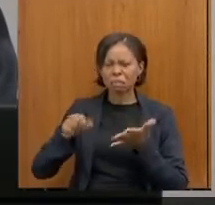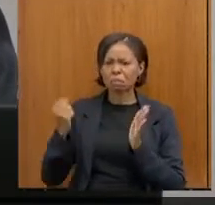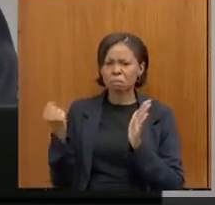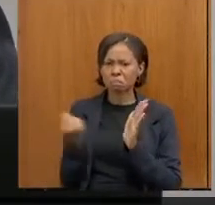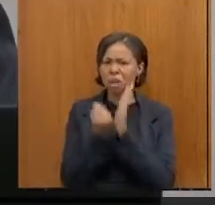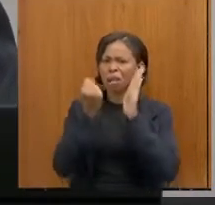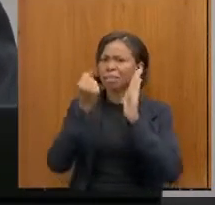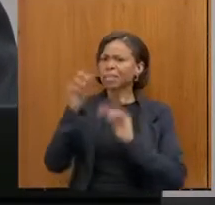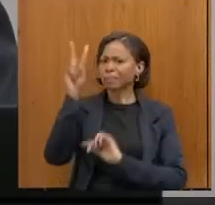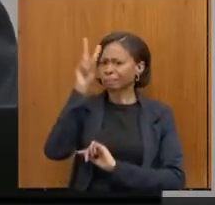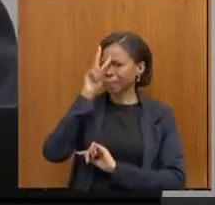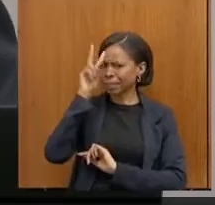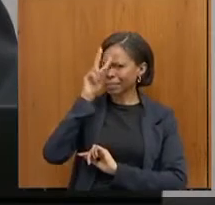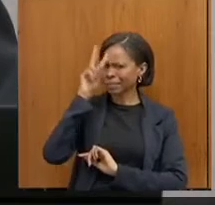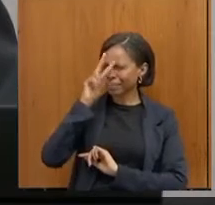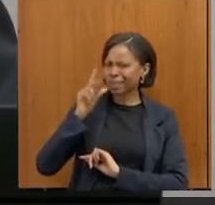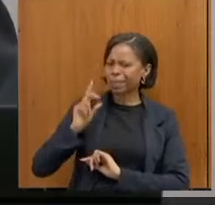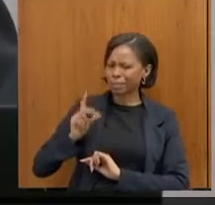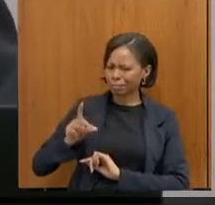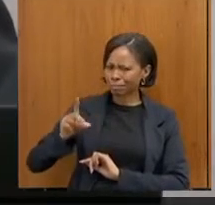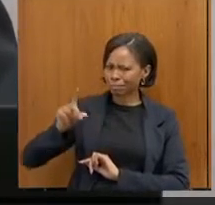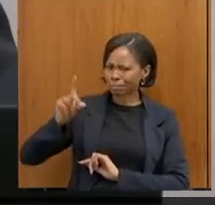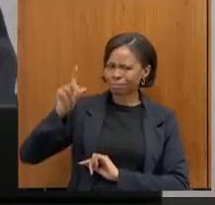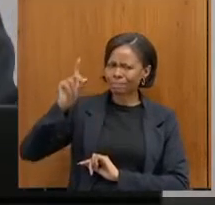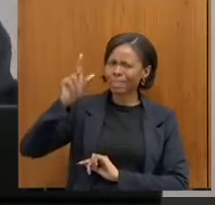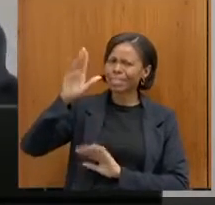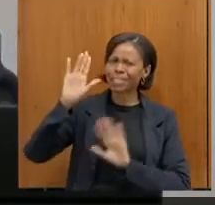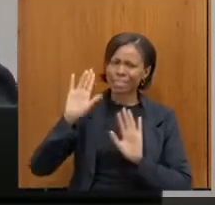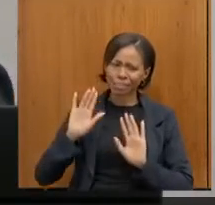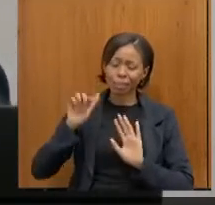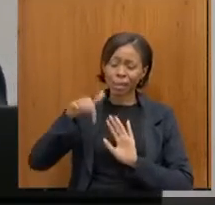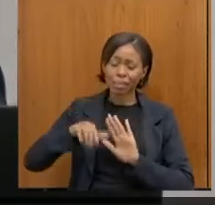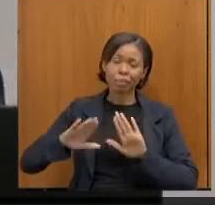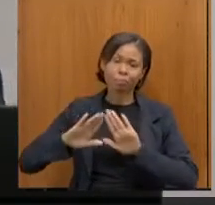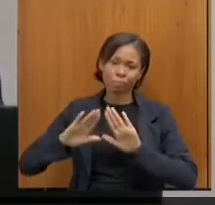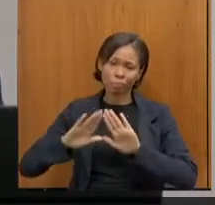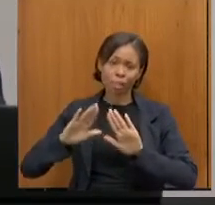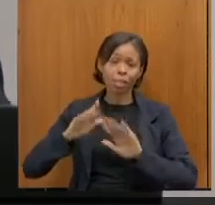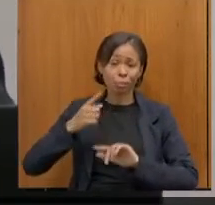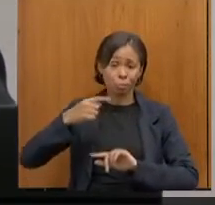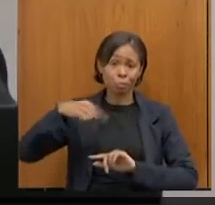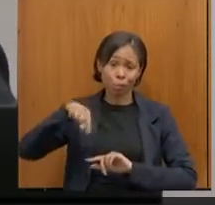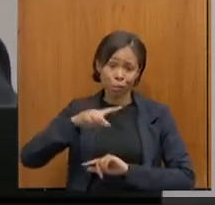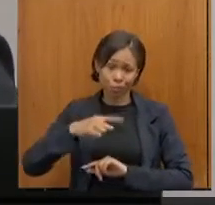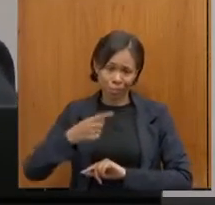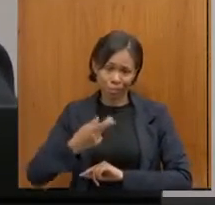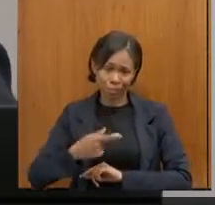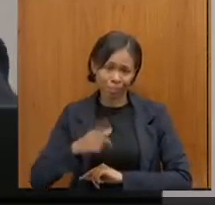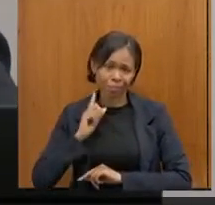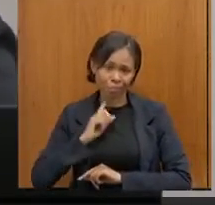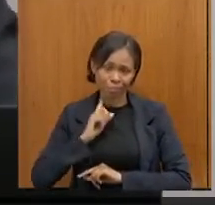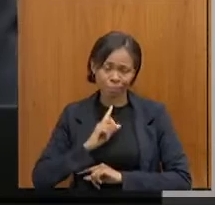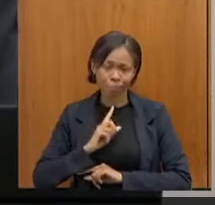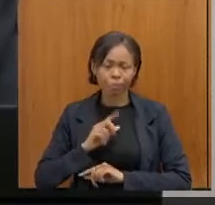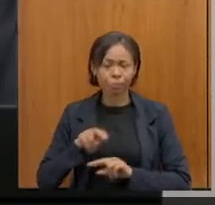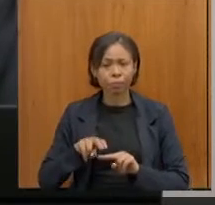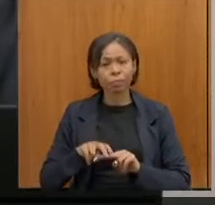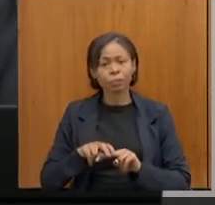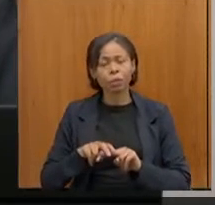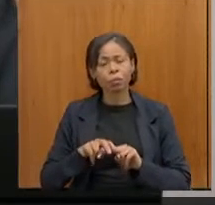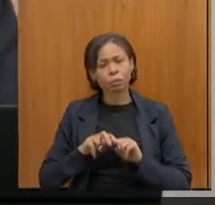único e singular para esta casa para Minas e sobretudo para a gente mineira portanto